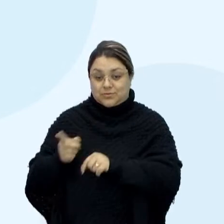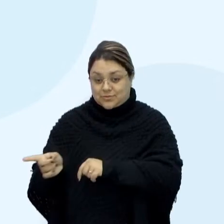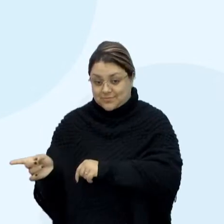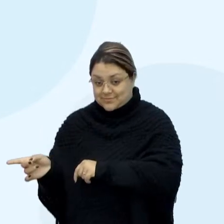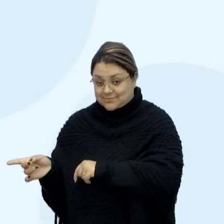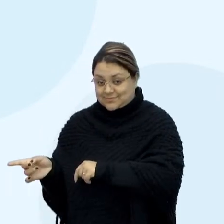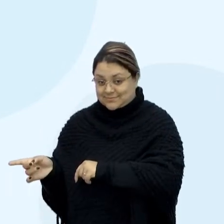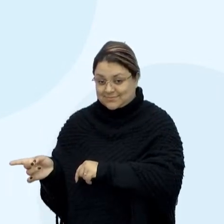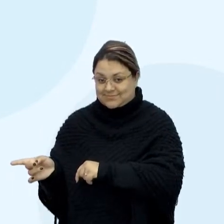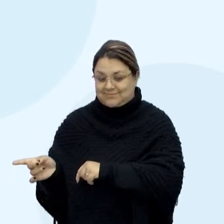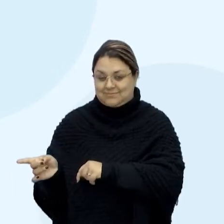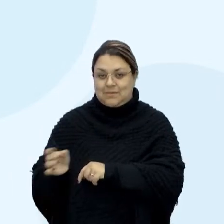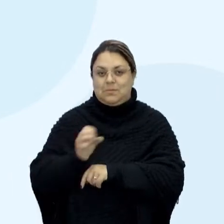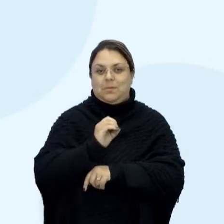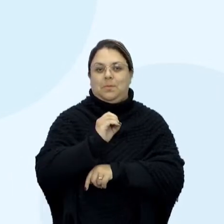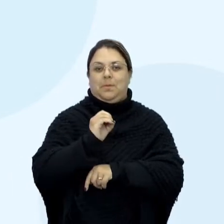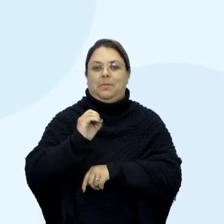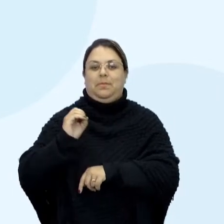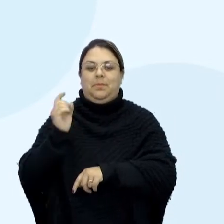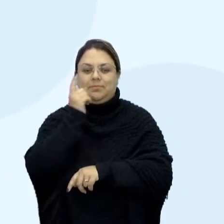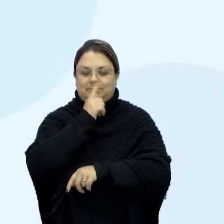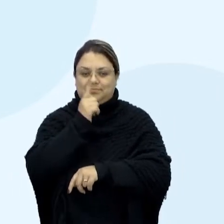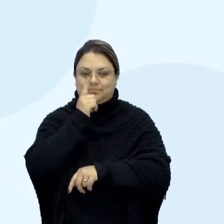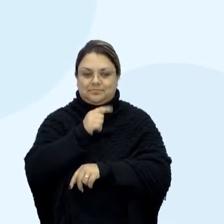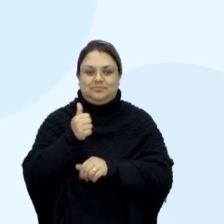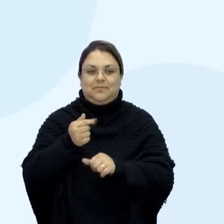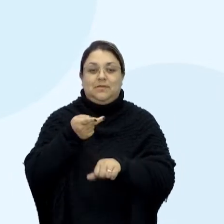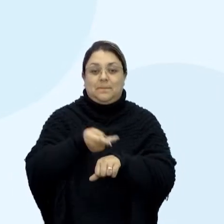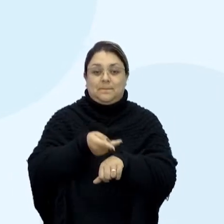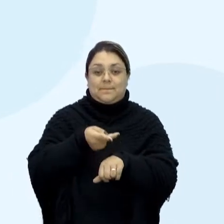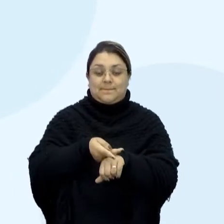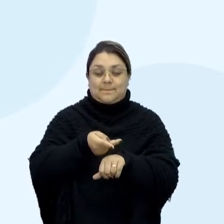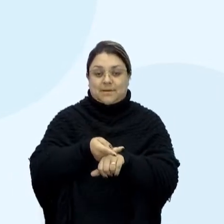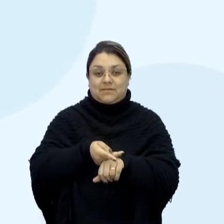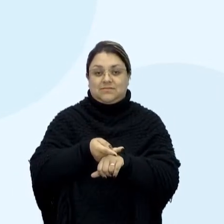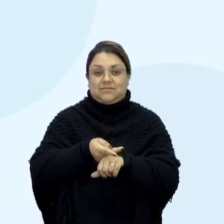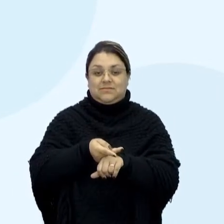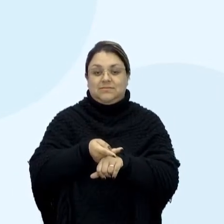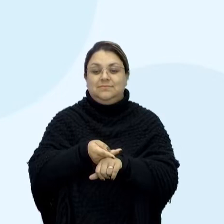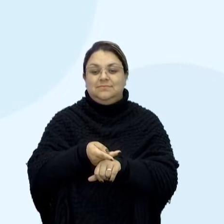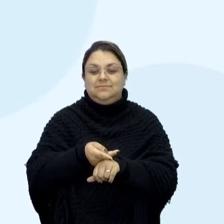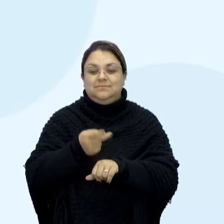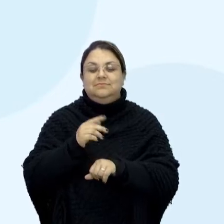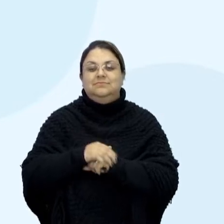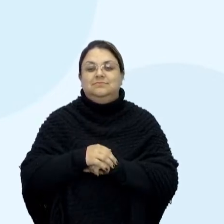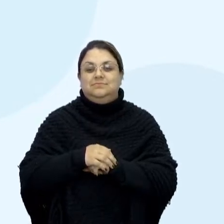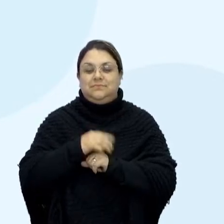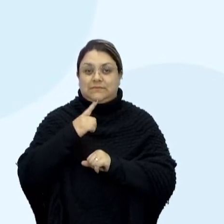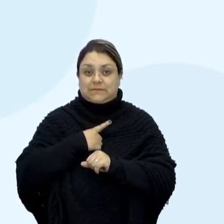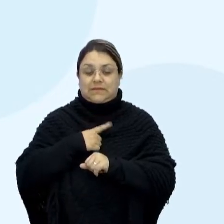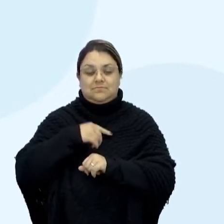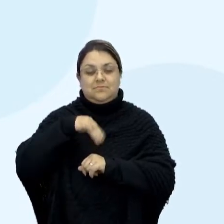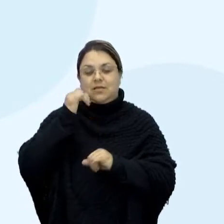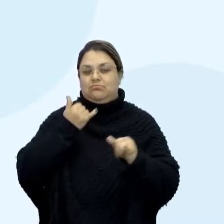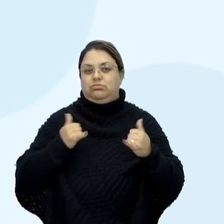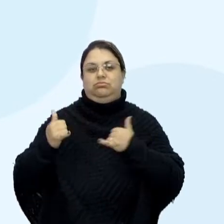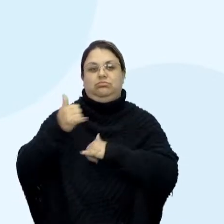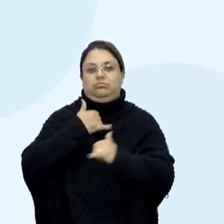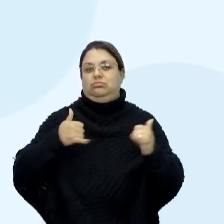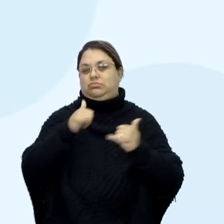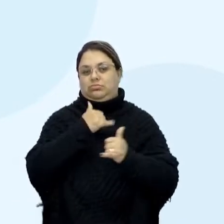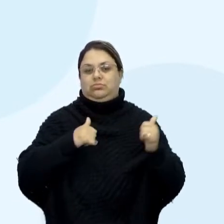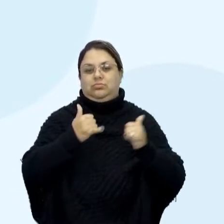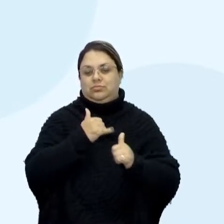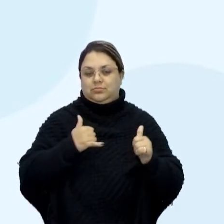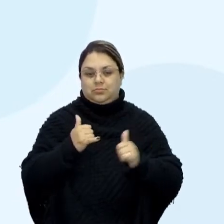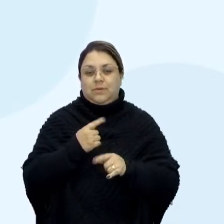muitos zeros. Então, a prata aqui na nossa tabela é o mais condutor, porque tem resistividade menor,